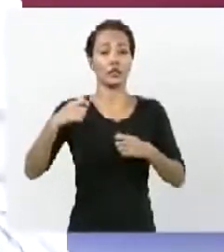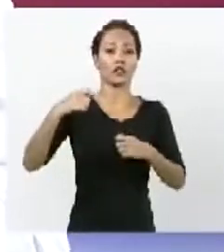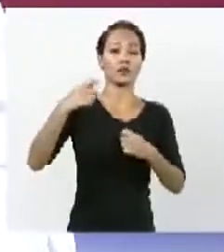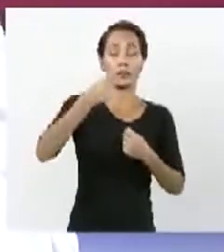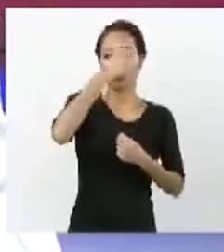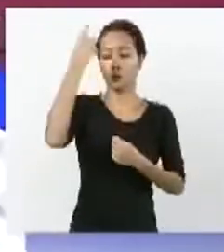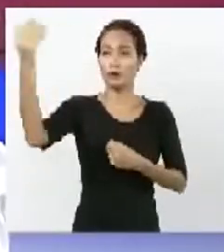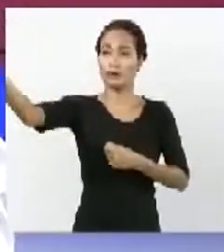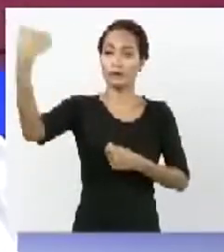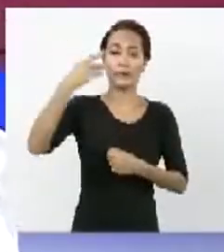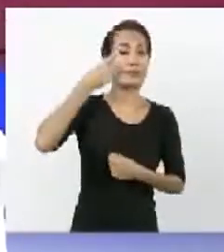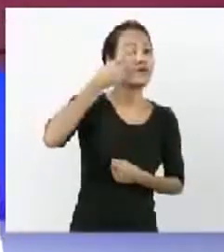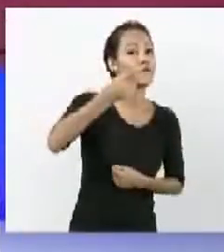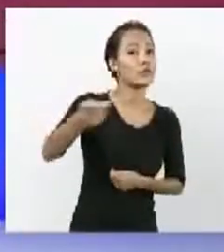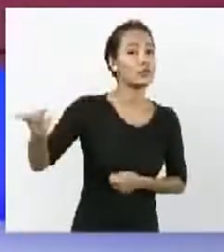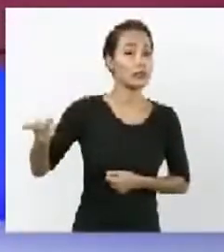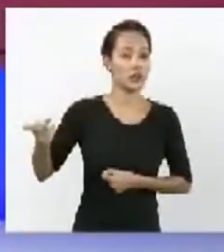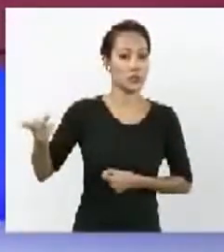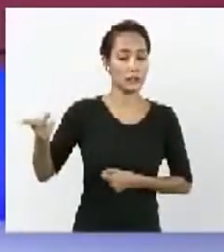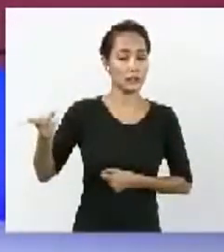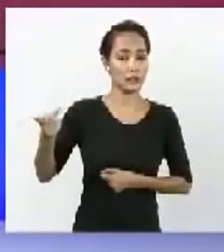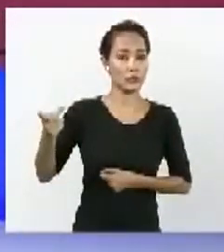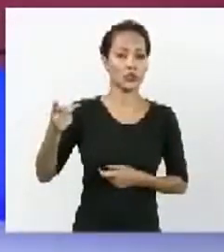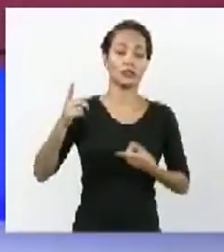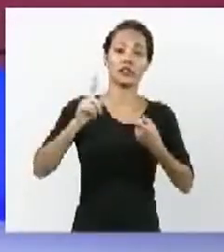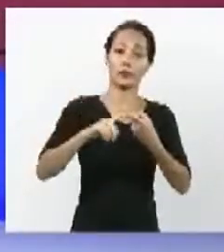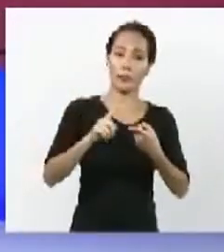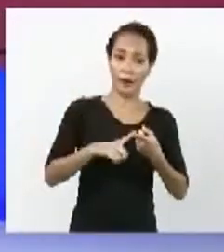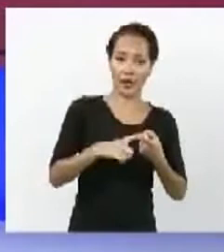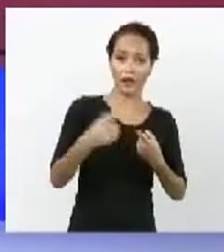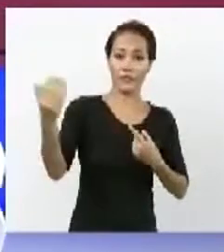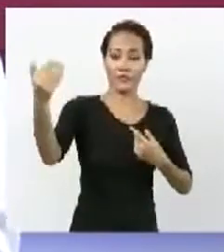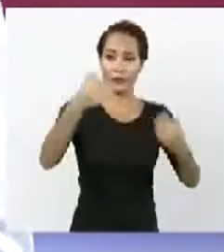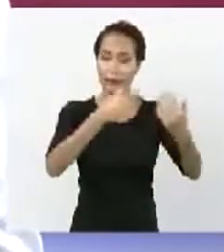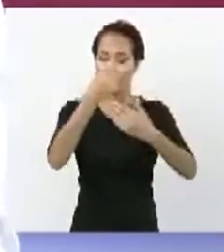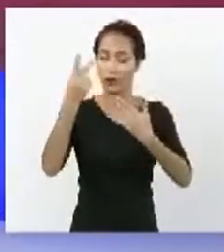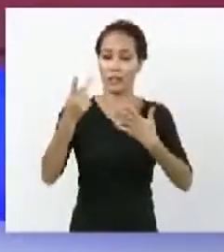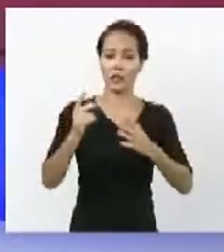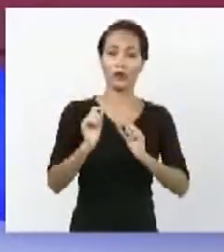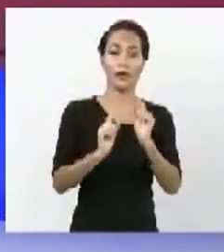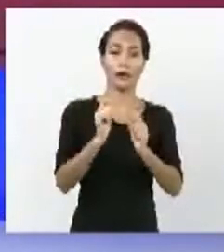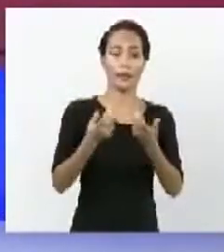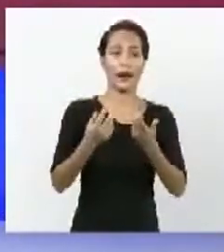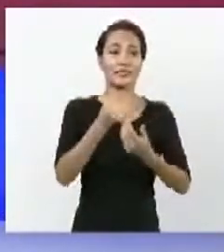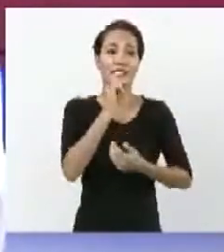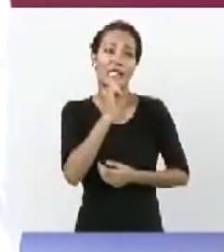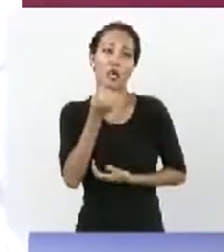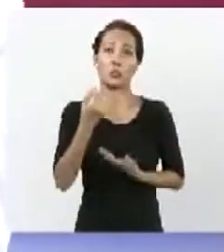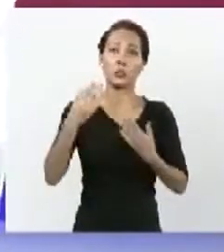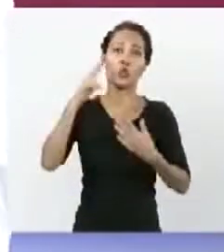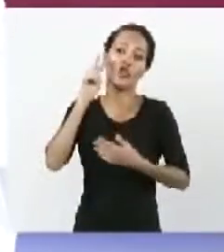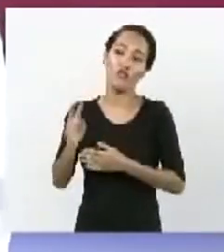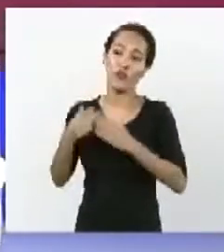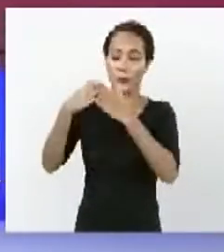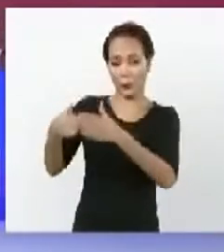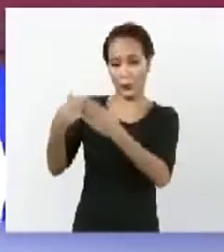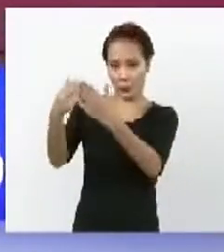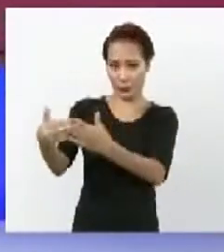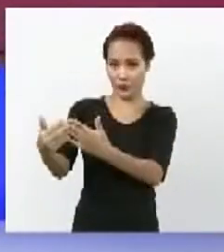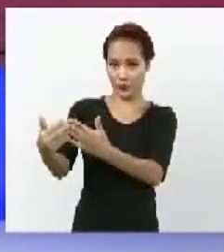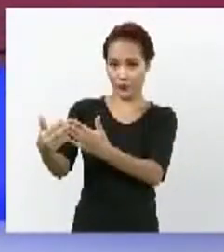inclusive, situações de que a gente possa trazer para esse mercado informal, que se você for andar no Ver o Peso, se você for ver todas as